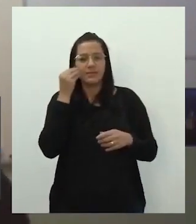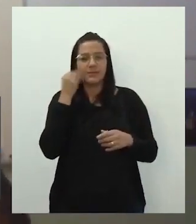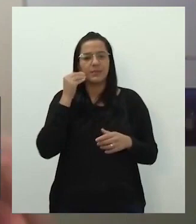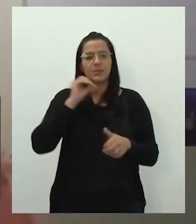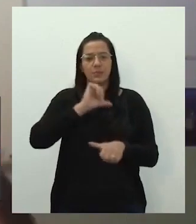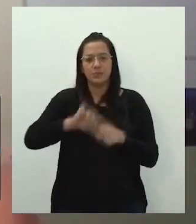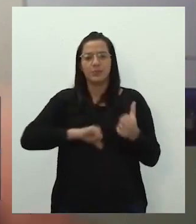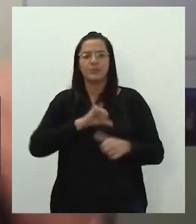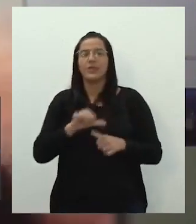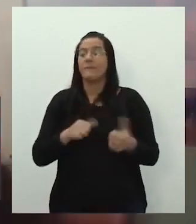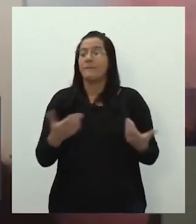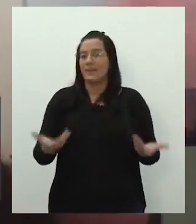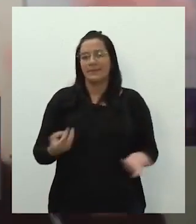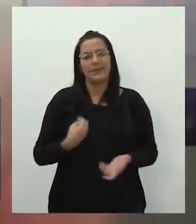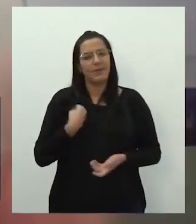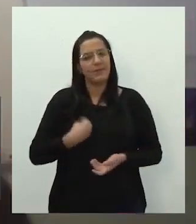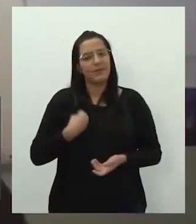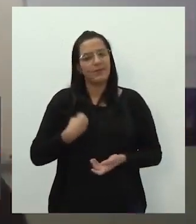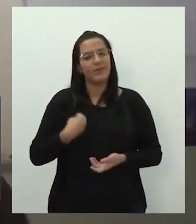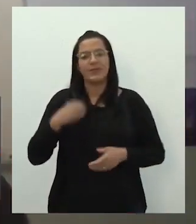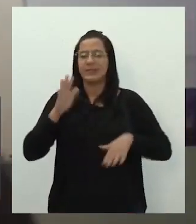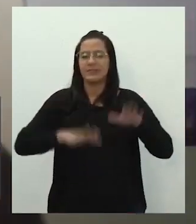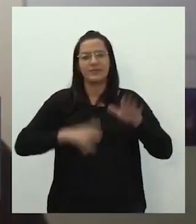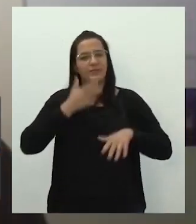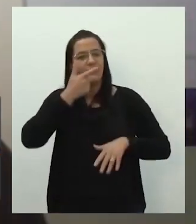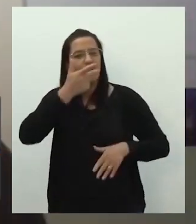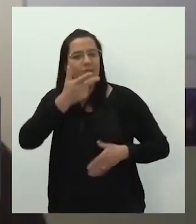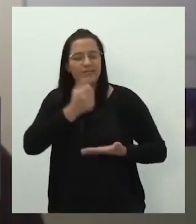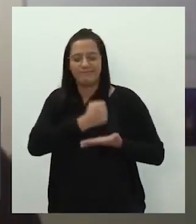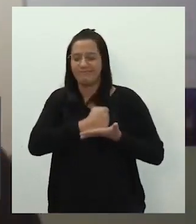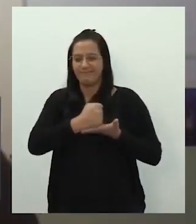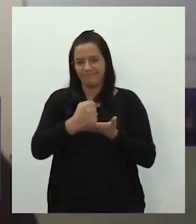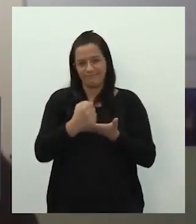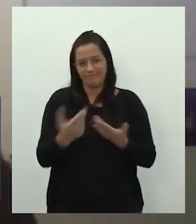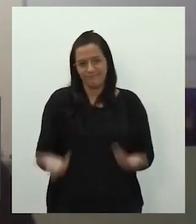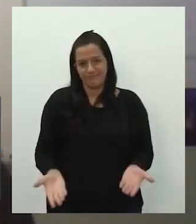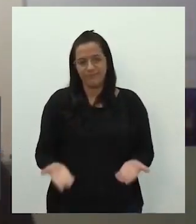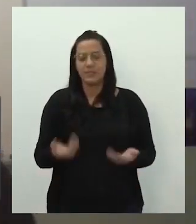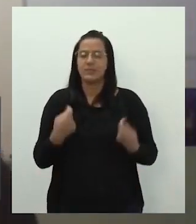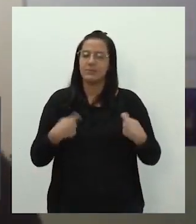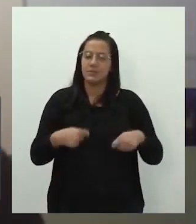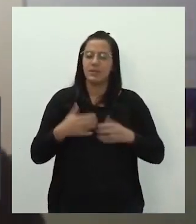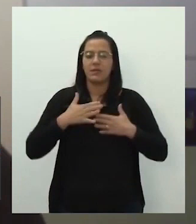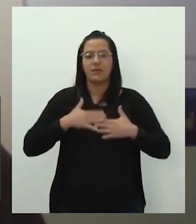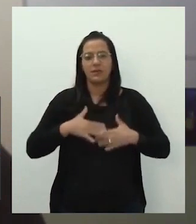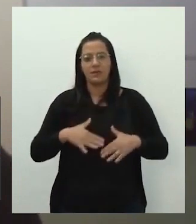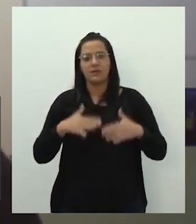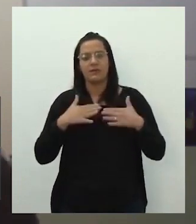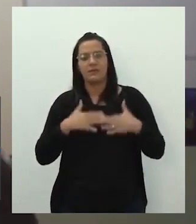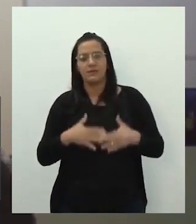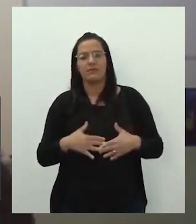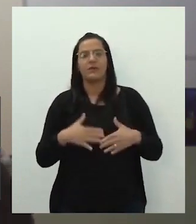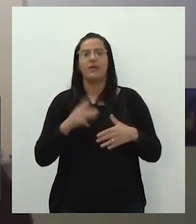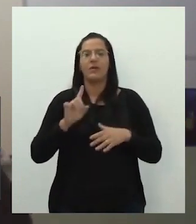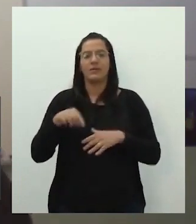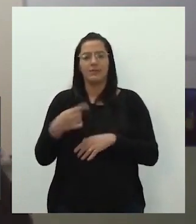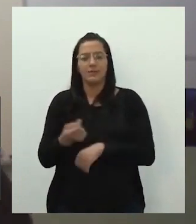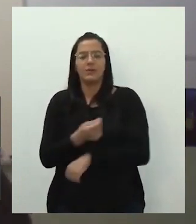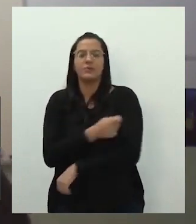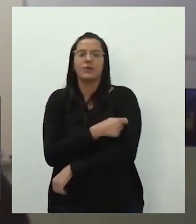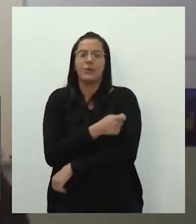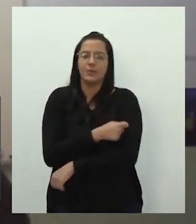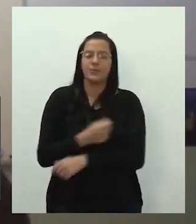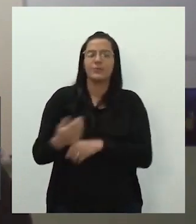Mas ali ao vivo, você falou, já foi, né? Mas tem que ter um pouco de tranquilidade, né? Que aí os professores com seus alunos ajudam